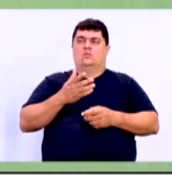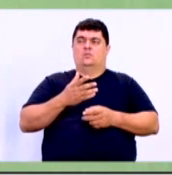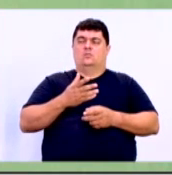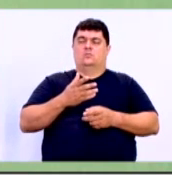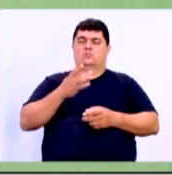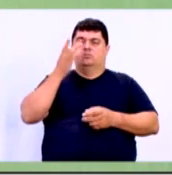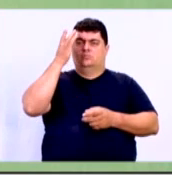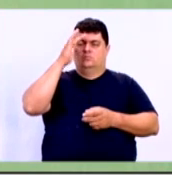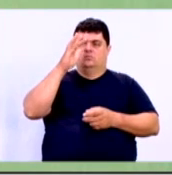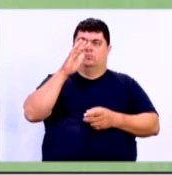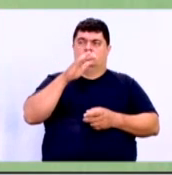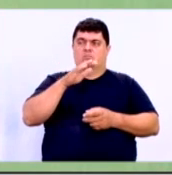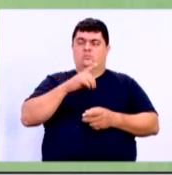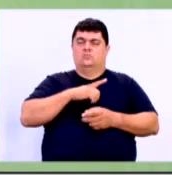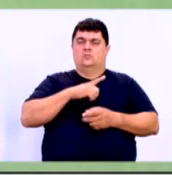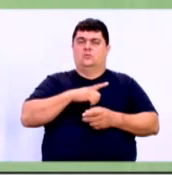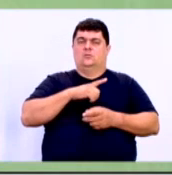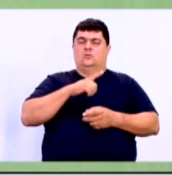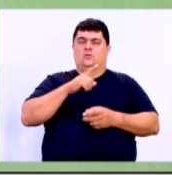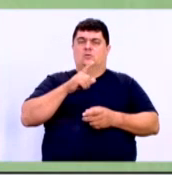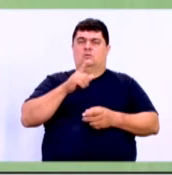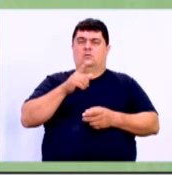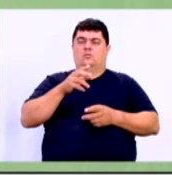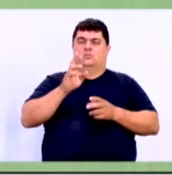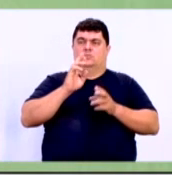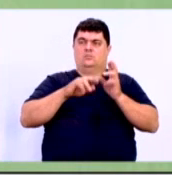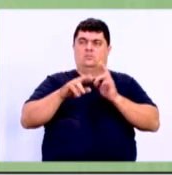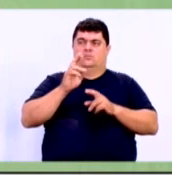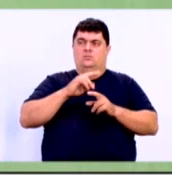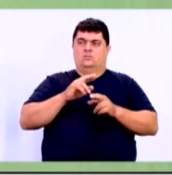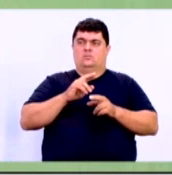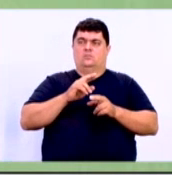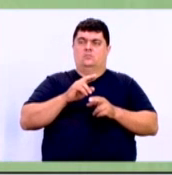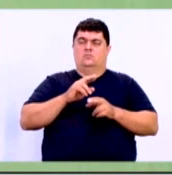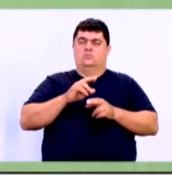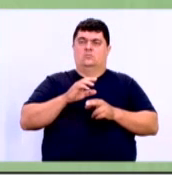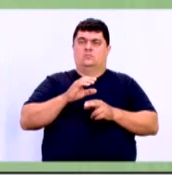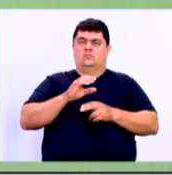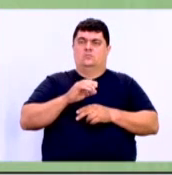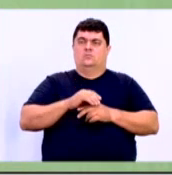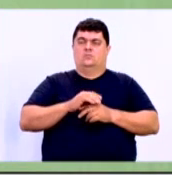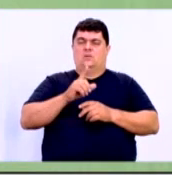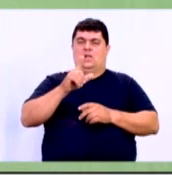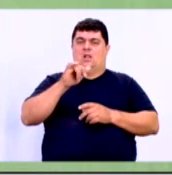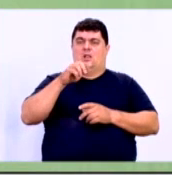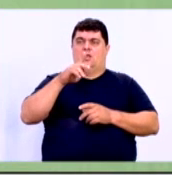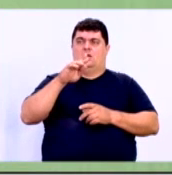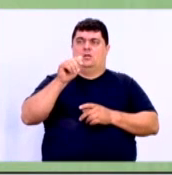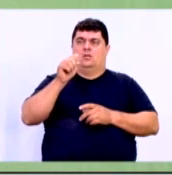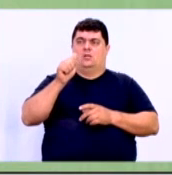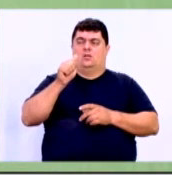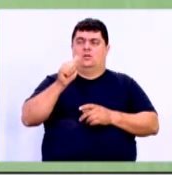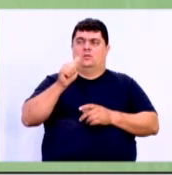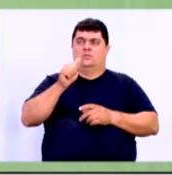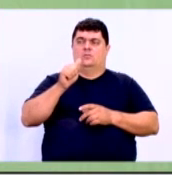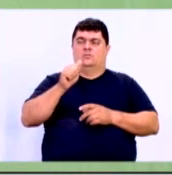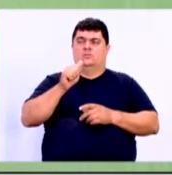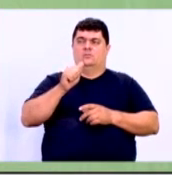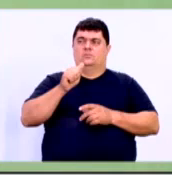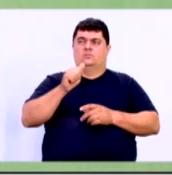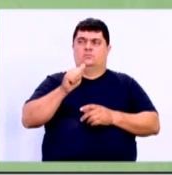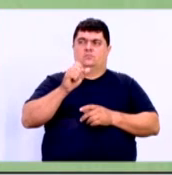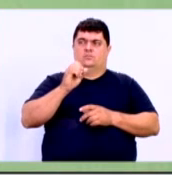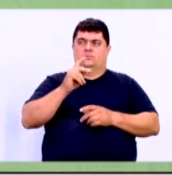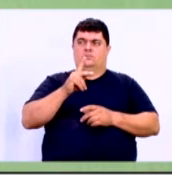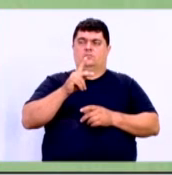venda. Se eu multiplicar 800 vezes o valor de venda, eu vou achar a venda líquida, que é exatamente essa aqui.